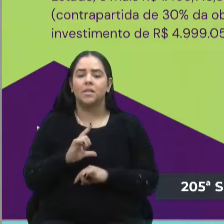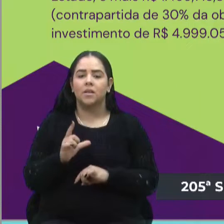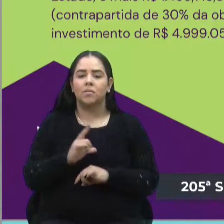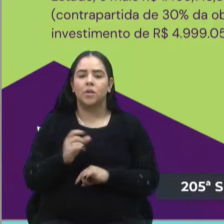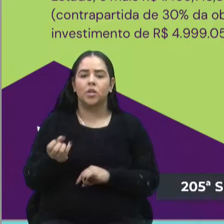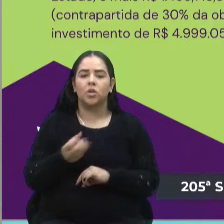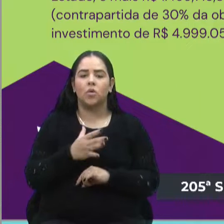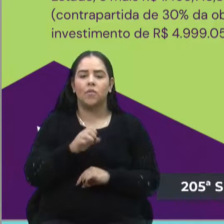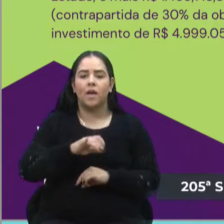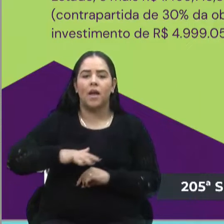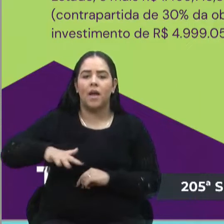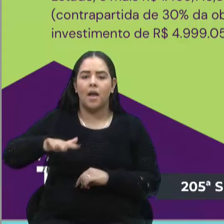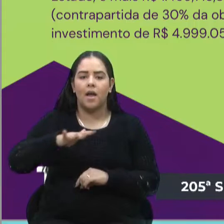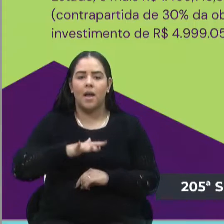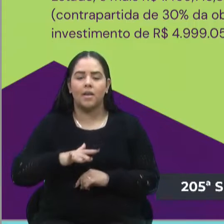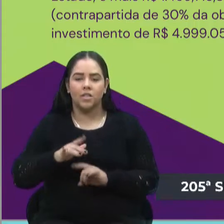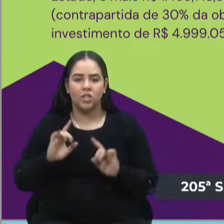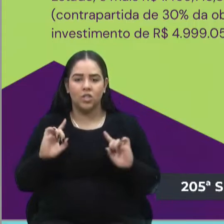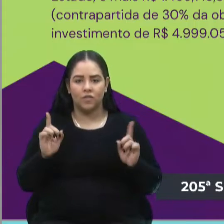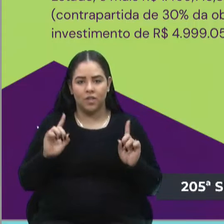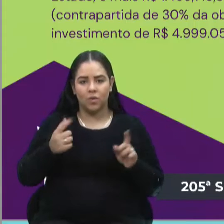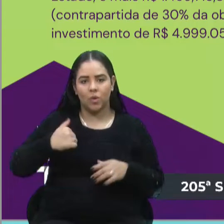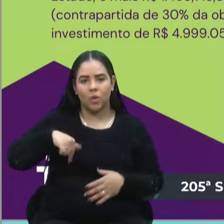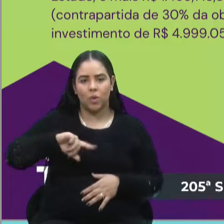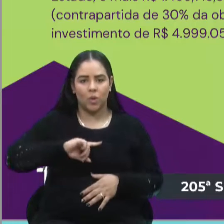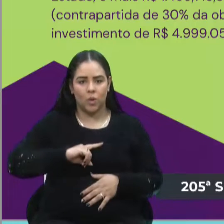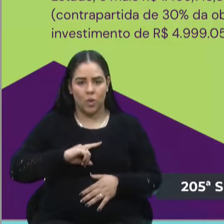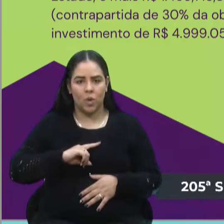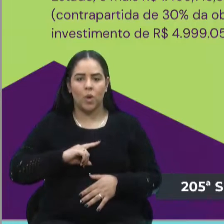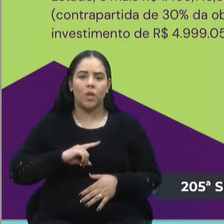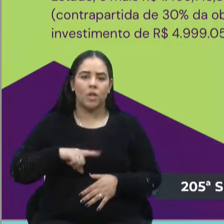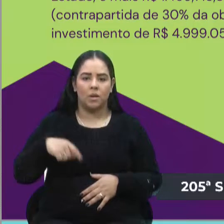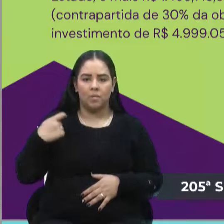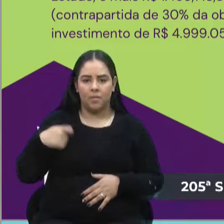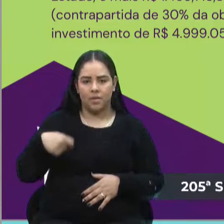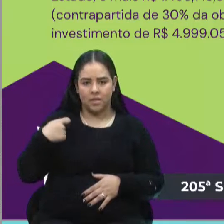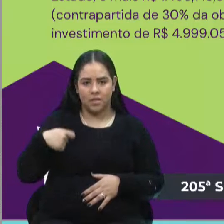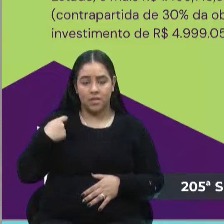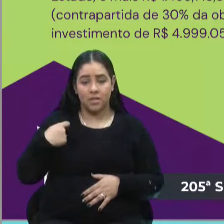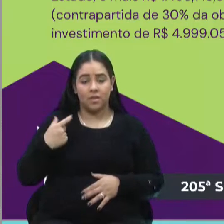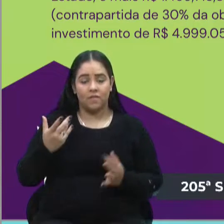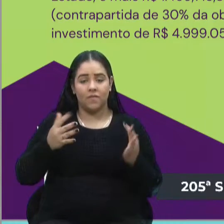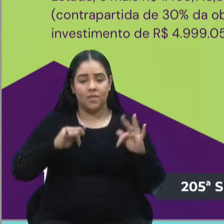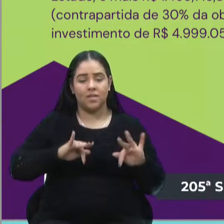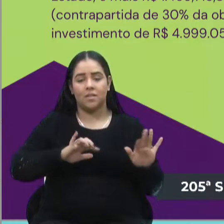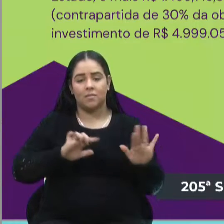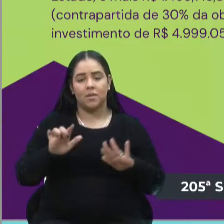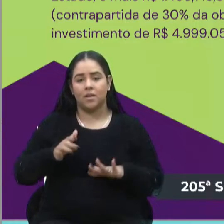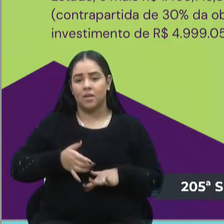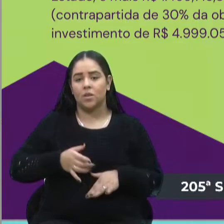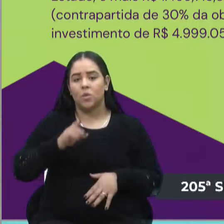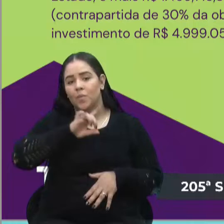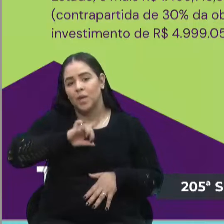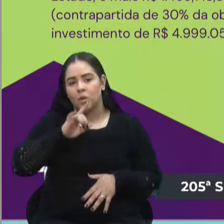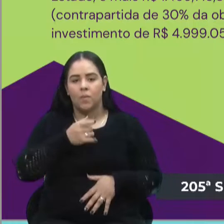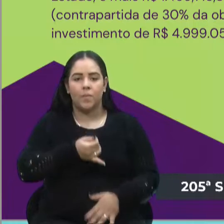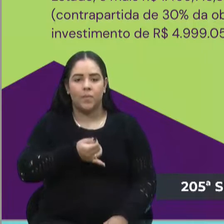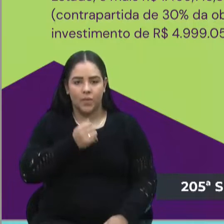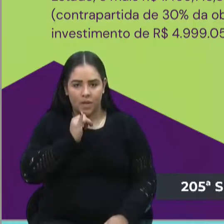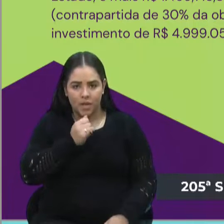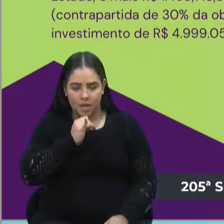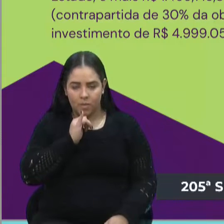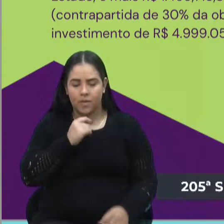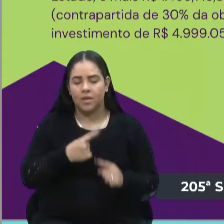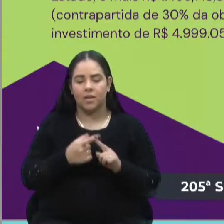do Sul de lazer, que é o que nós tanto precisamos. E quem passa nos finais de semana, neste domingo, por exemplo, né, que o tempo estava bom,